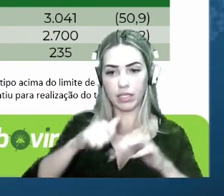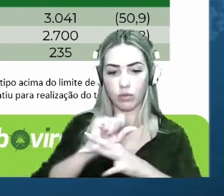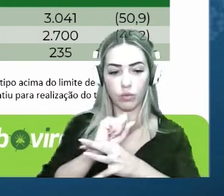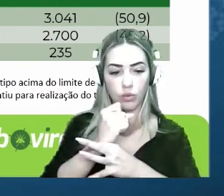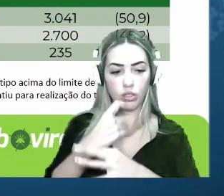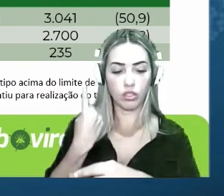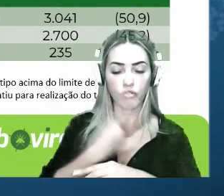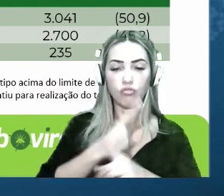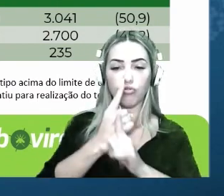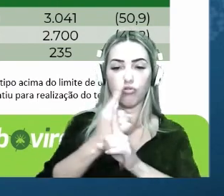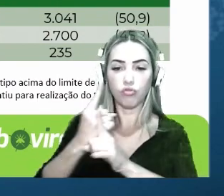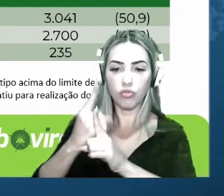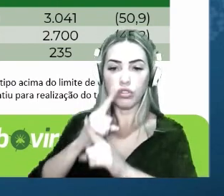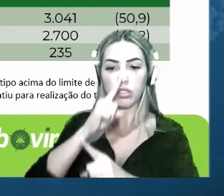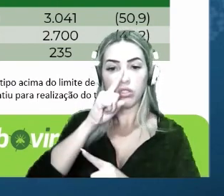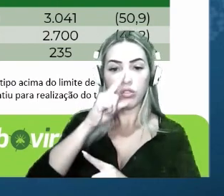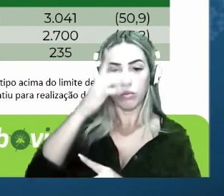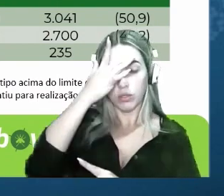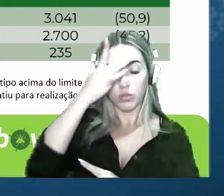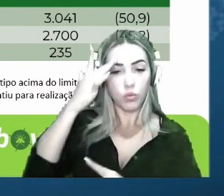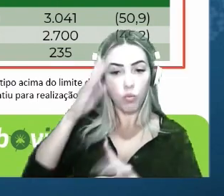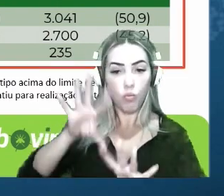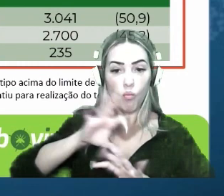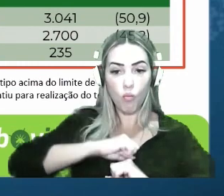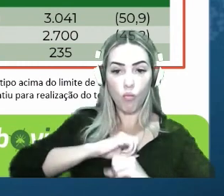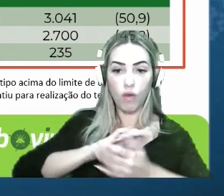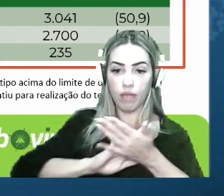pessoas que não tinham sido expostas à dengue previamente.